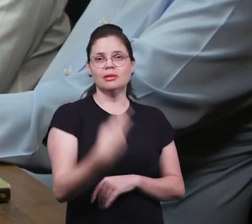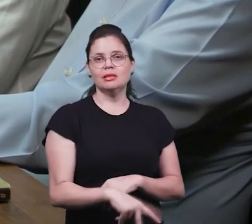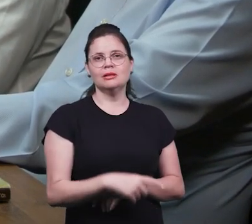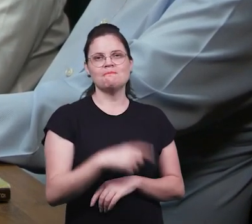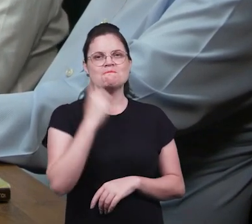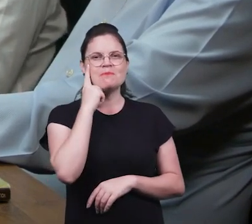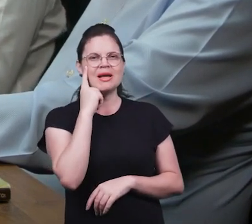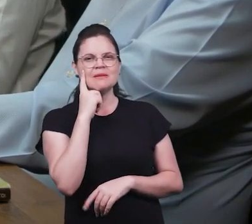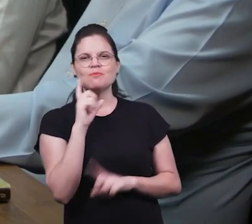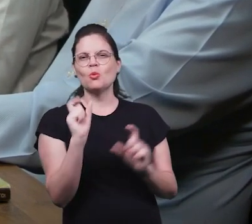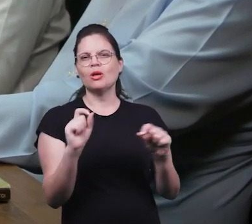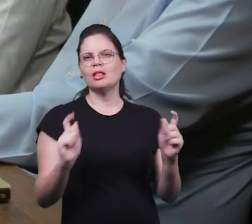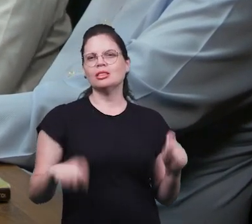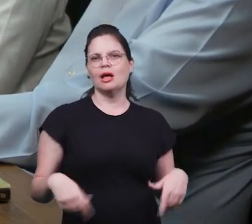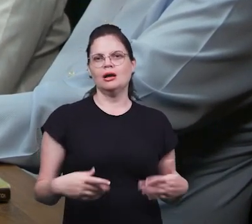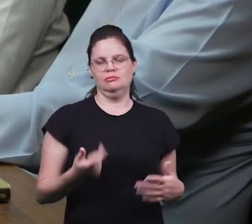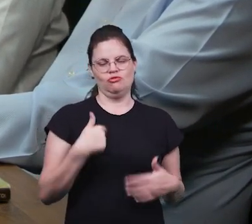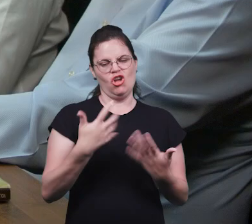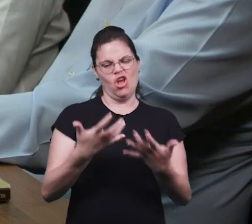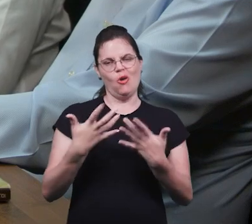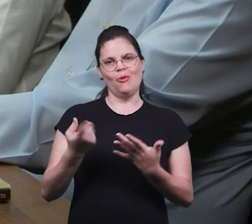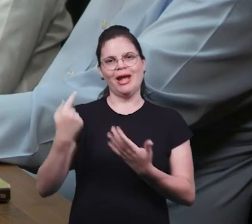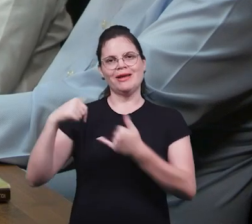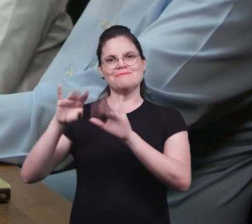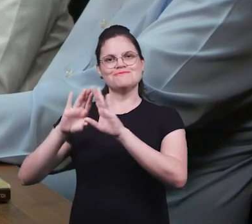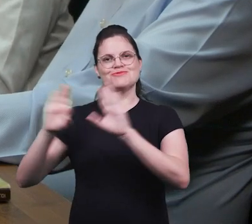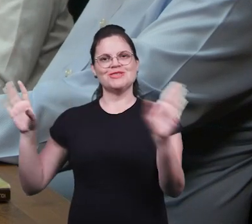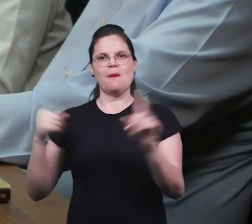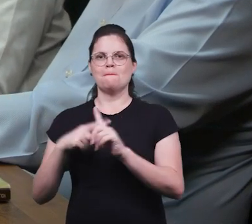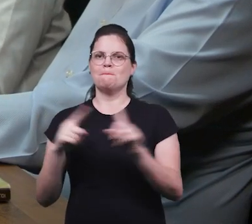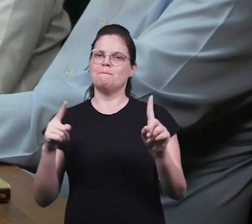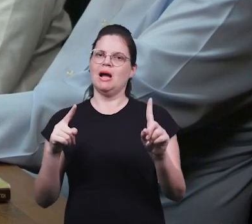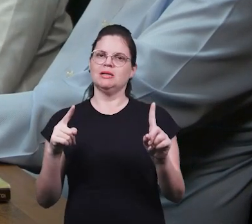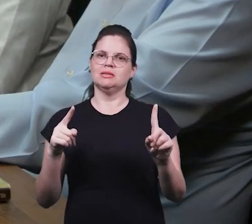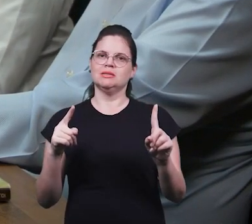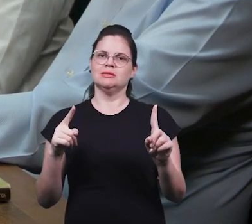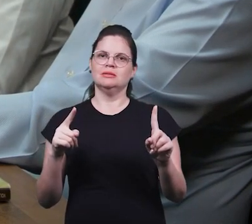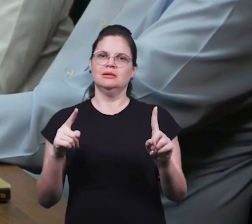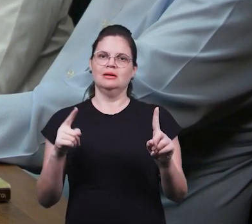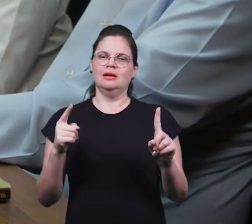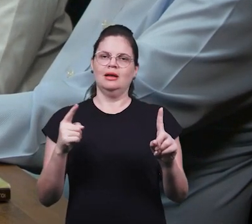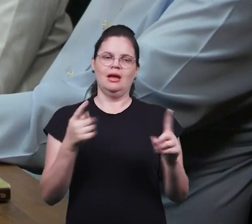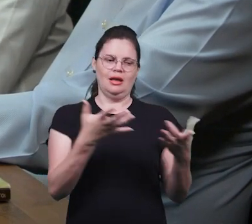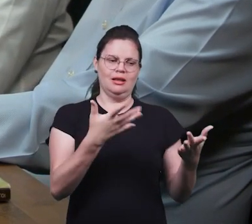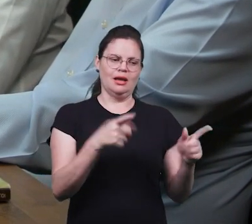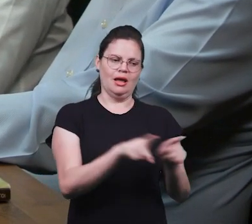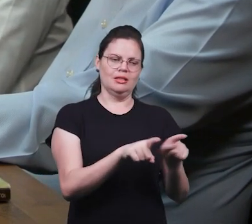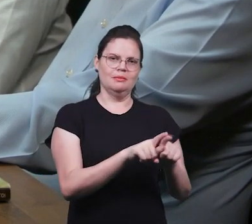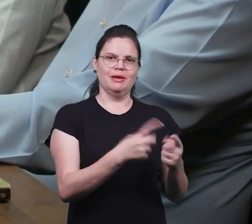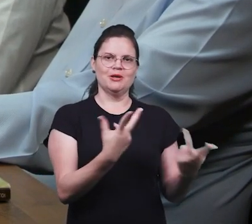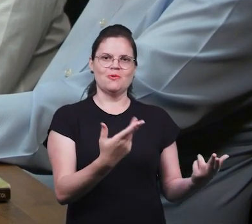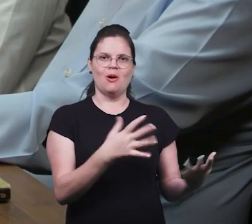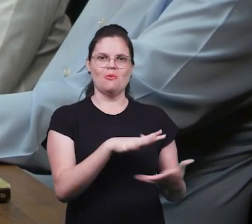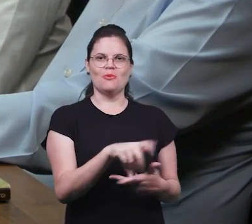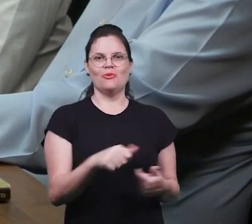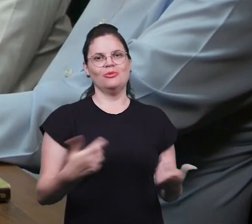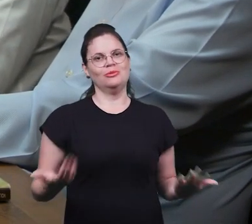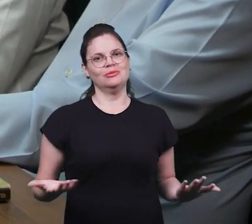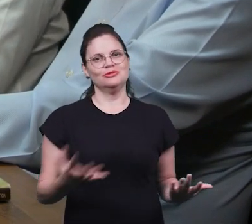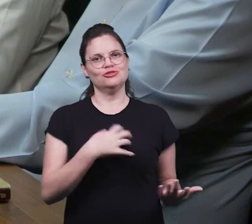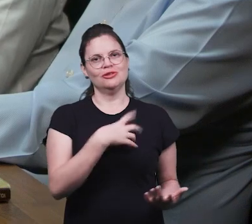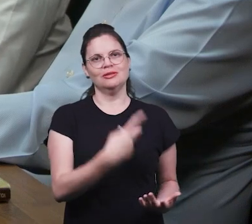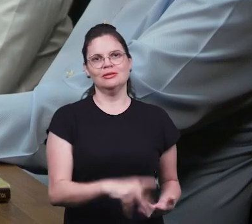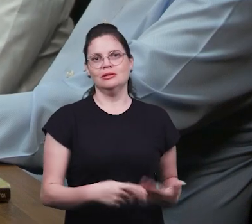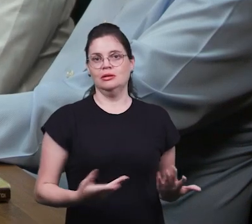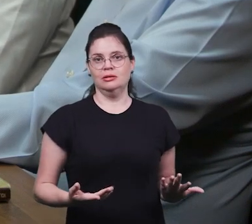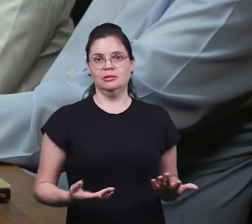pode construir. Ele quer chegar ao céu. Ele quer se aproximar de Deus. Ele quer se aproximar de Deus. Mas do jeito dele. Ele quer chegar do jeito dele, né? Todo